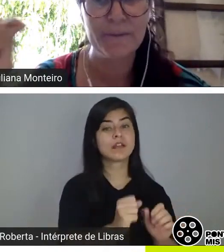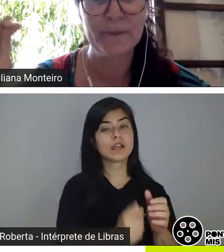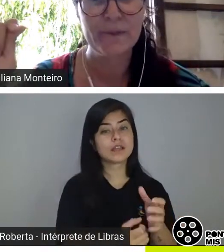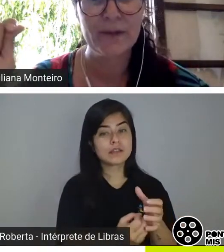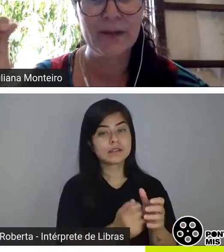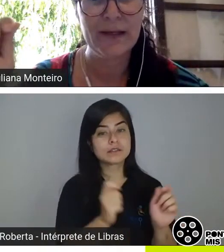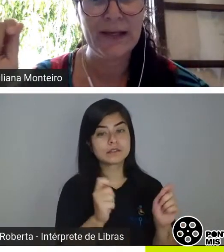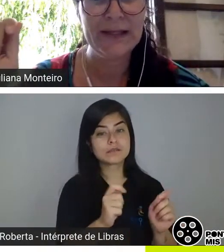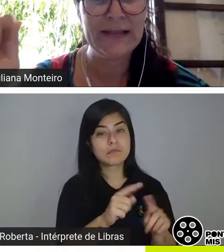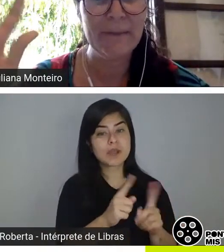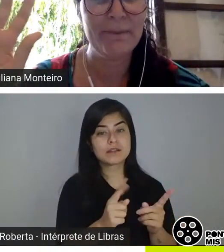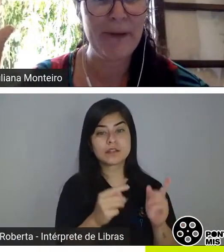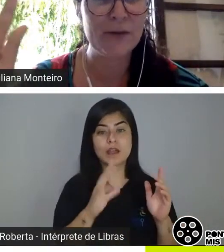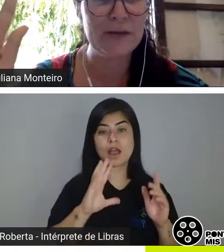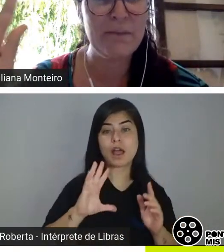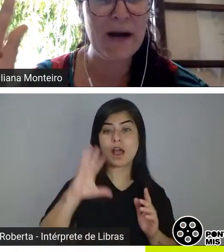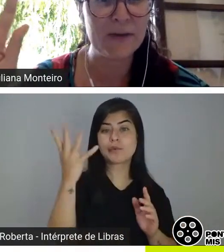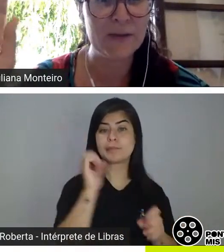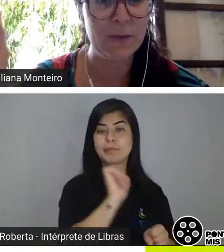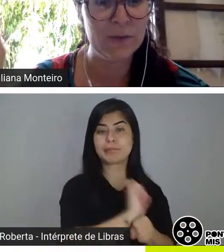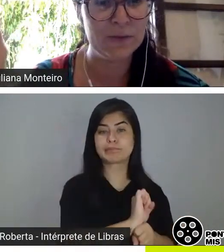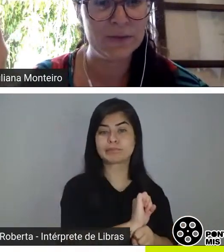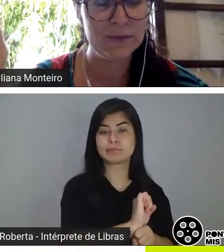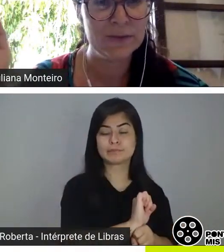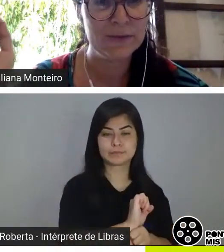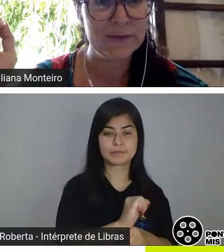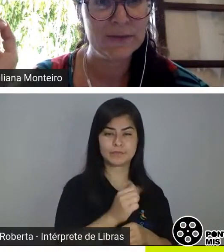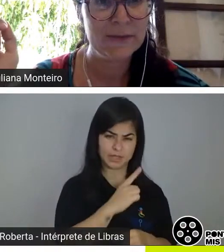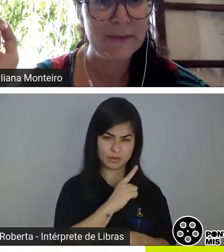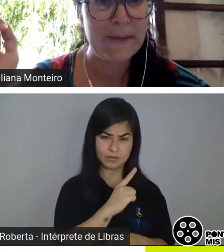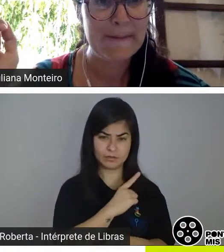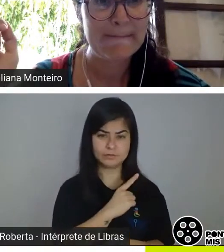motivo ele está em pause? Ou...